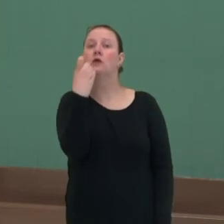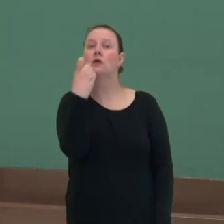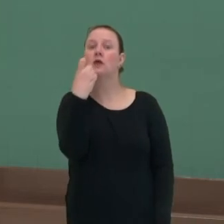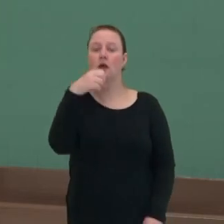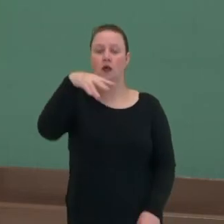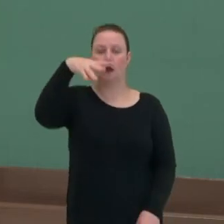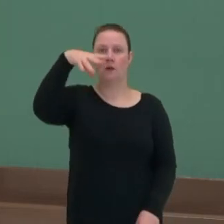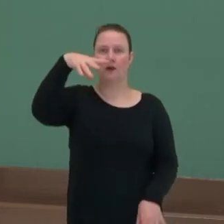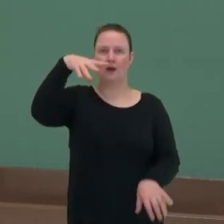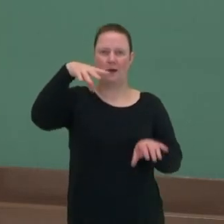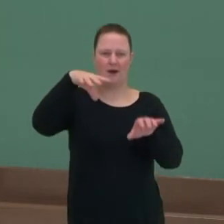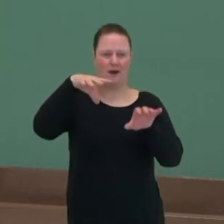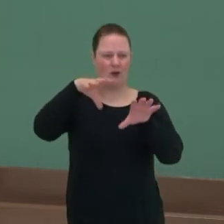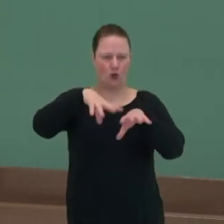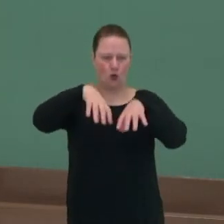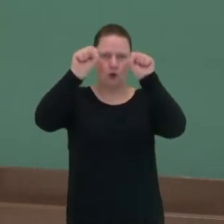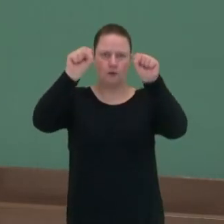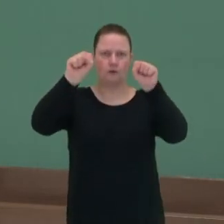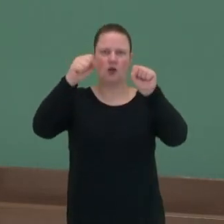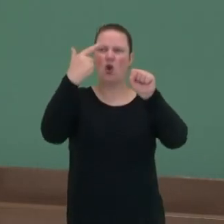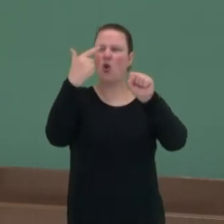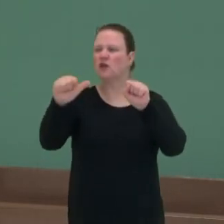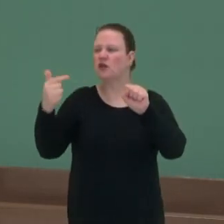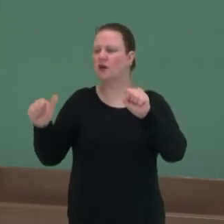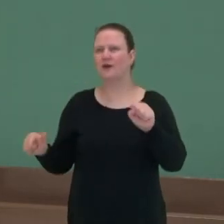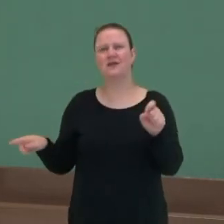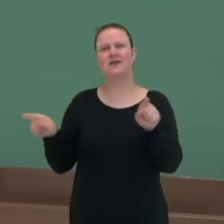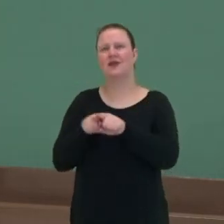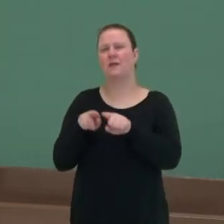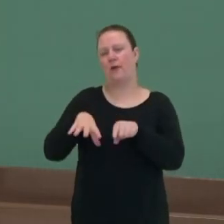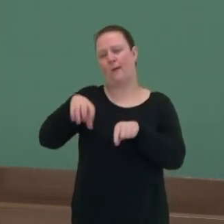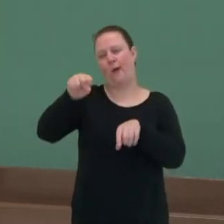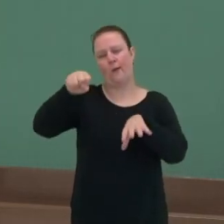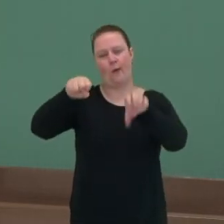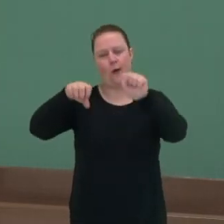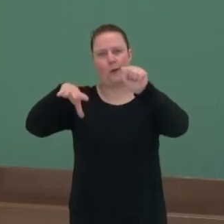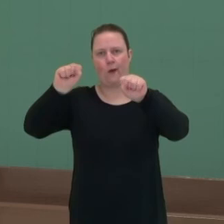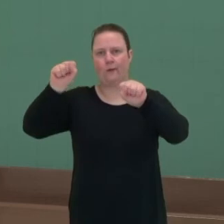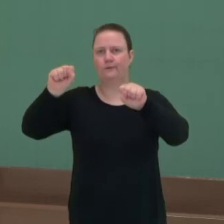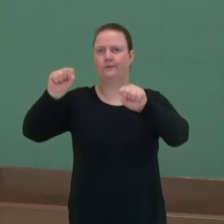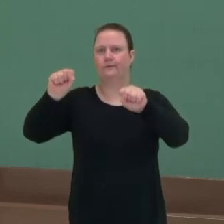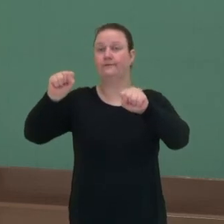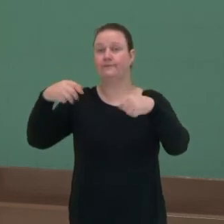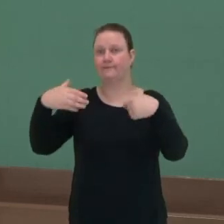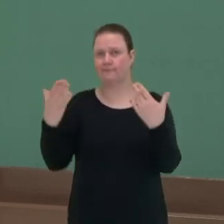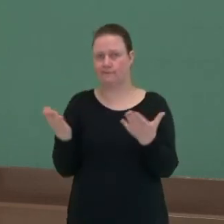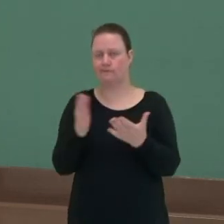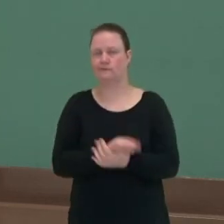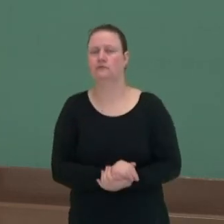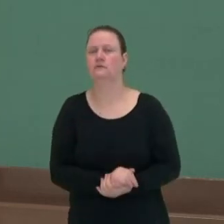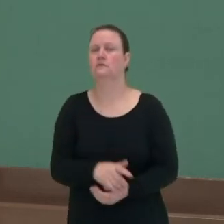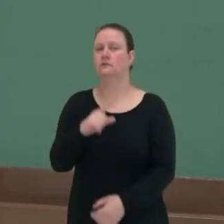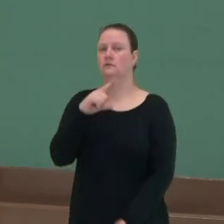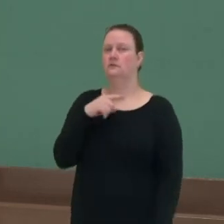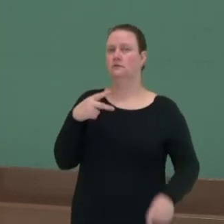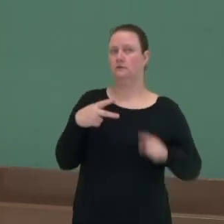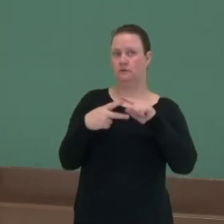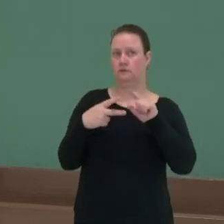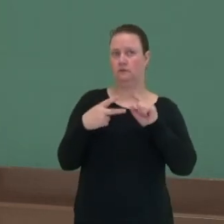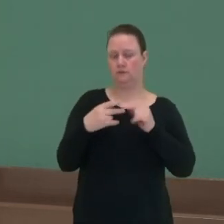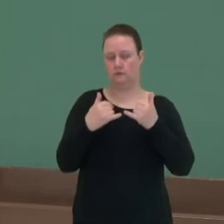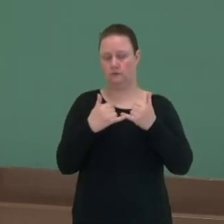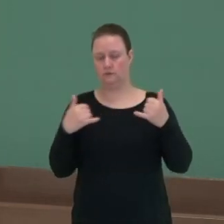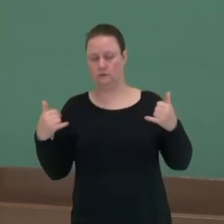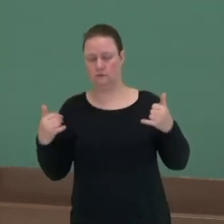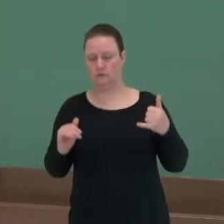outras não vão acender. No circuito elétrico em paralelo, há pelo menos 2 caminhos onde essa